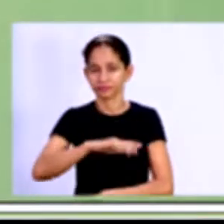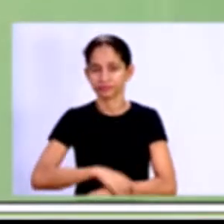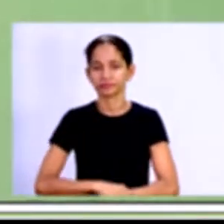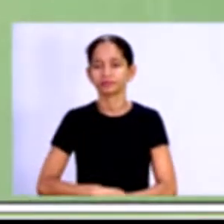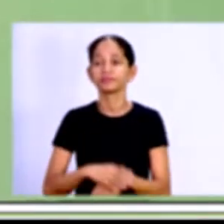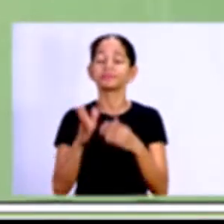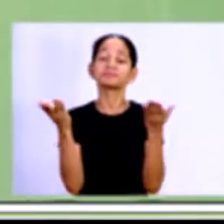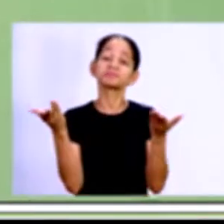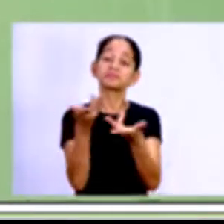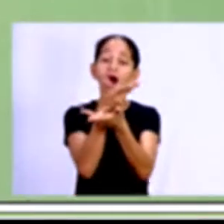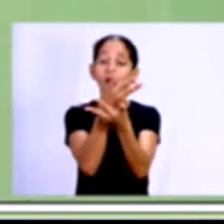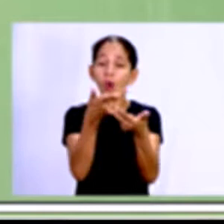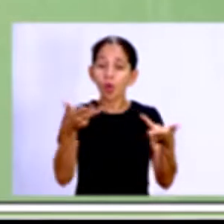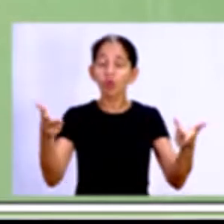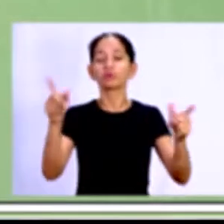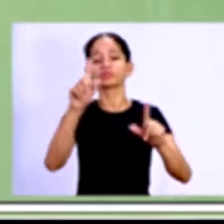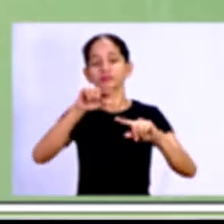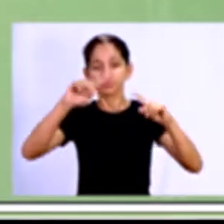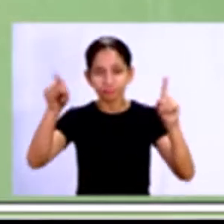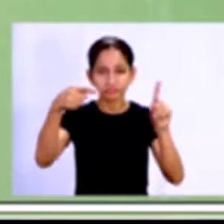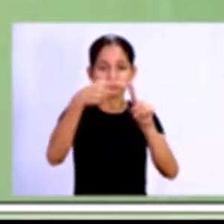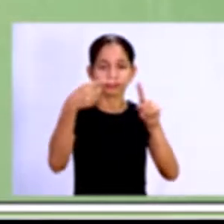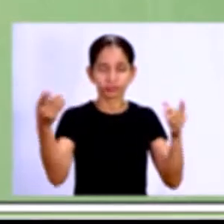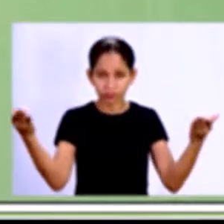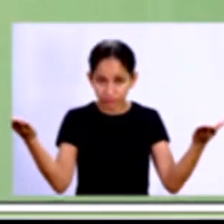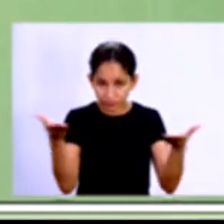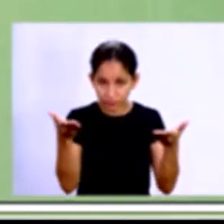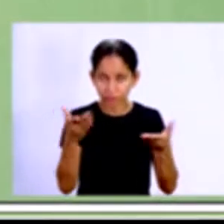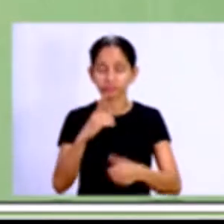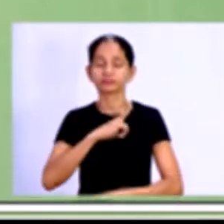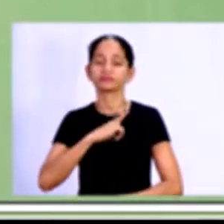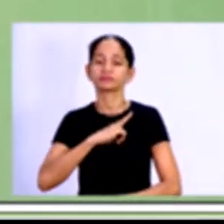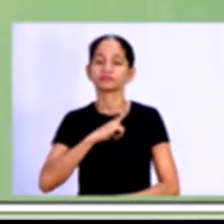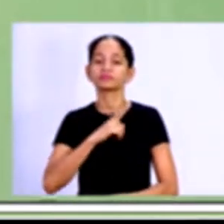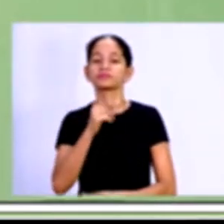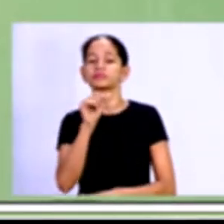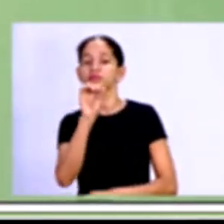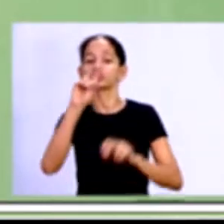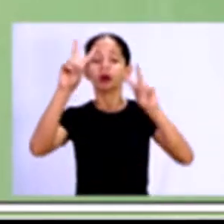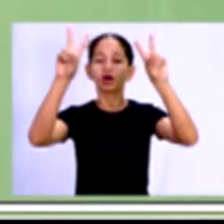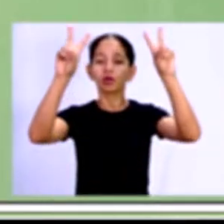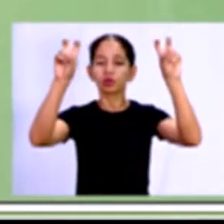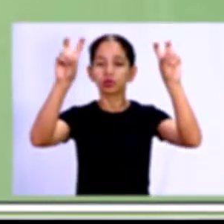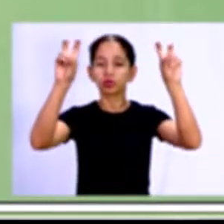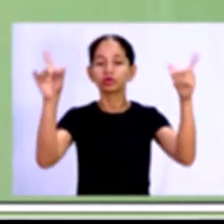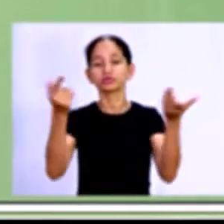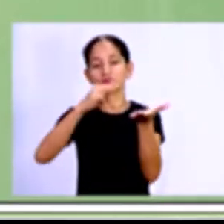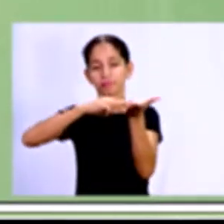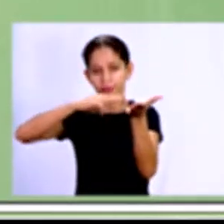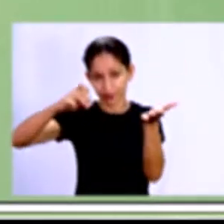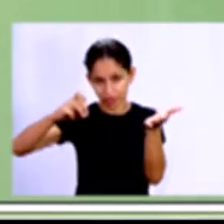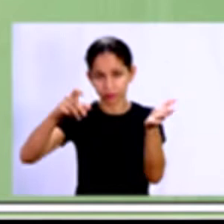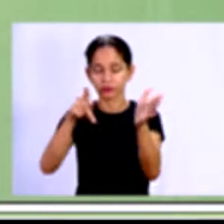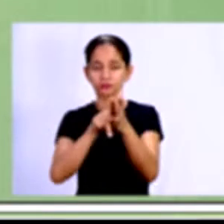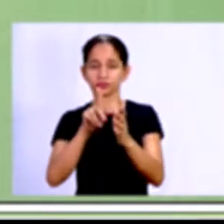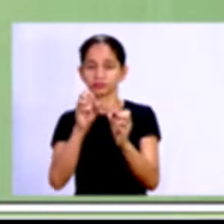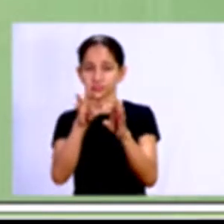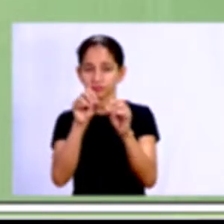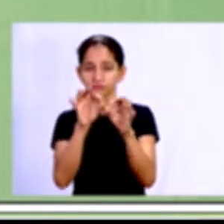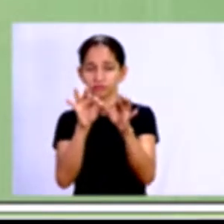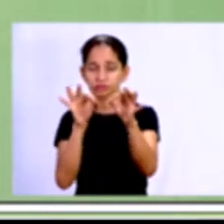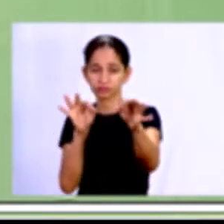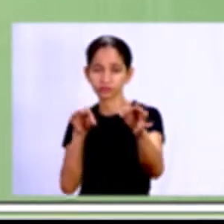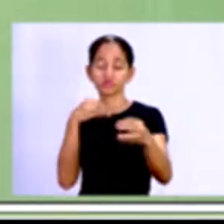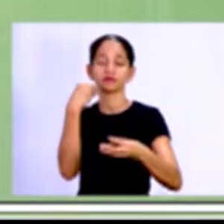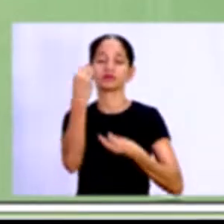Então, esses são os objetivos dessa teleaula que nós trazemos como tema as metodologias em EAD e